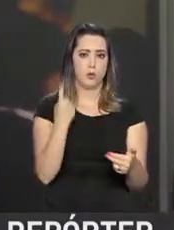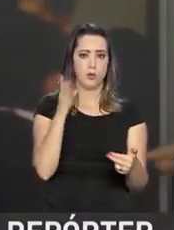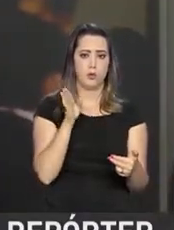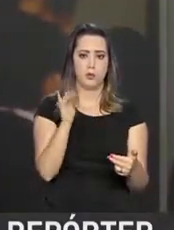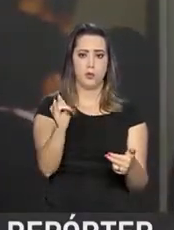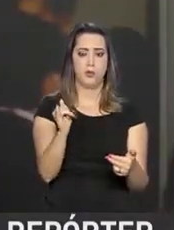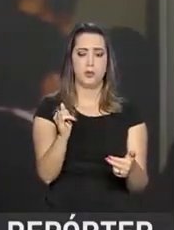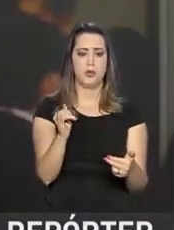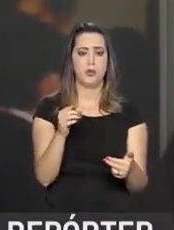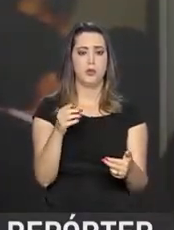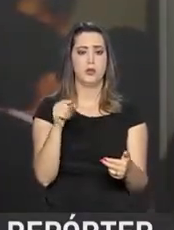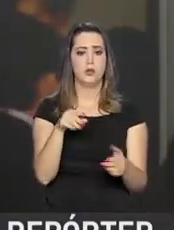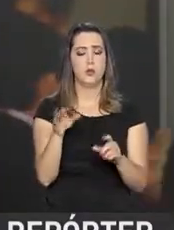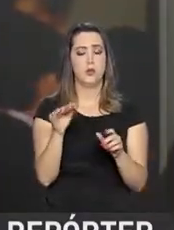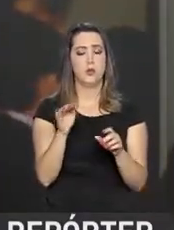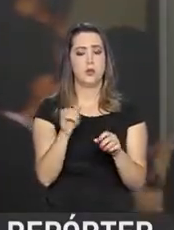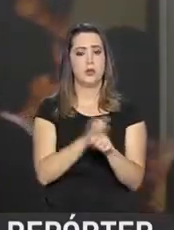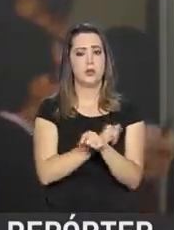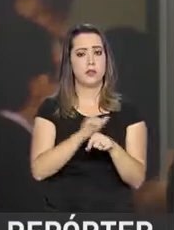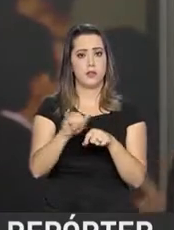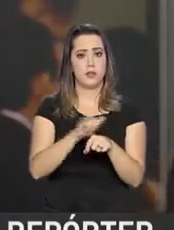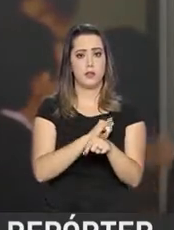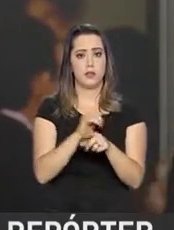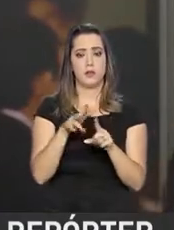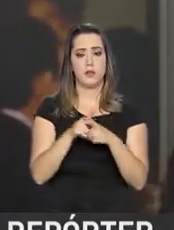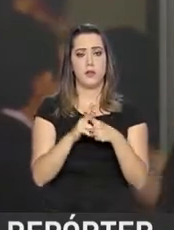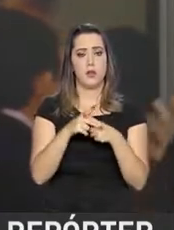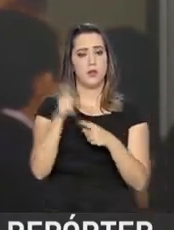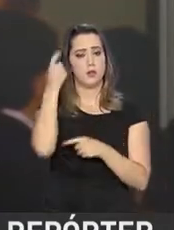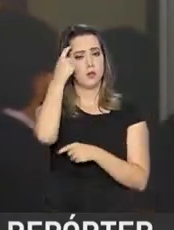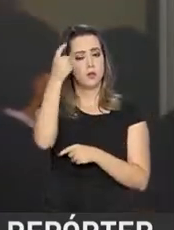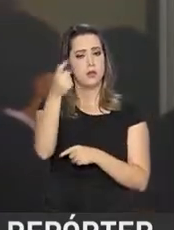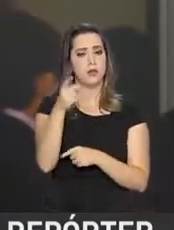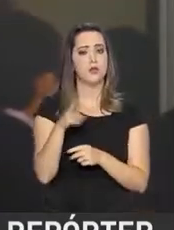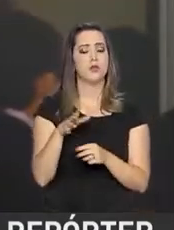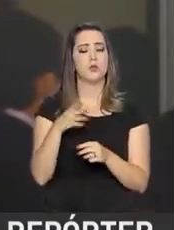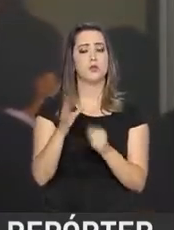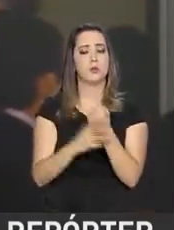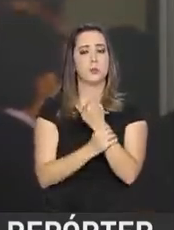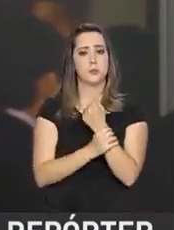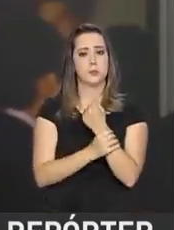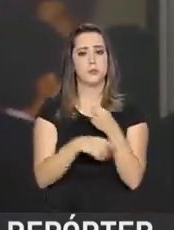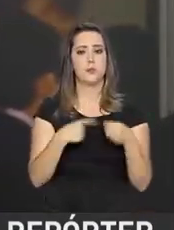bilhão para projetos estruturantes, né, que vai mexer com a inteligência da segurança do município ou do estado.